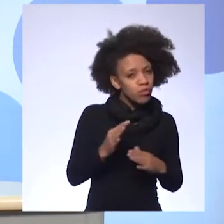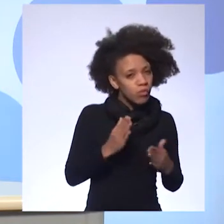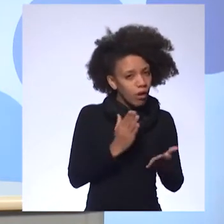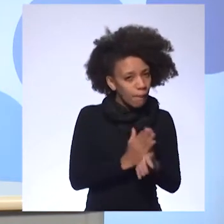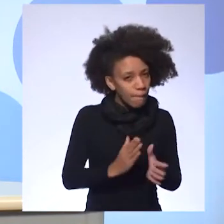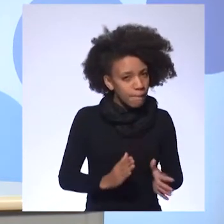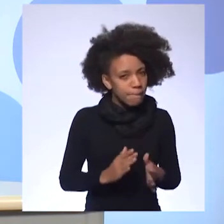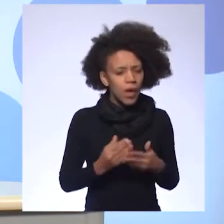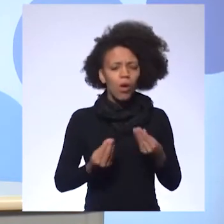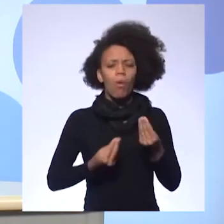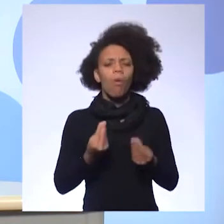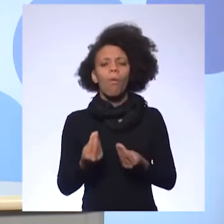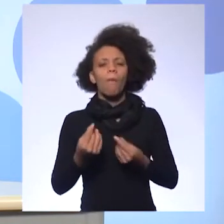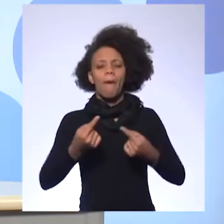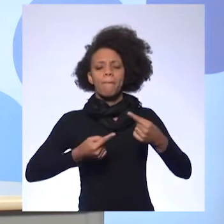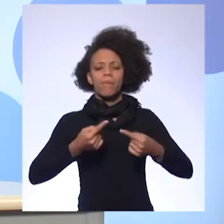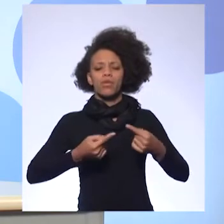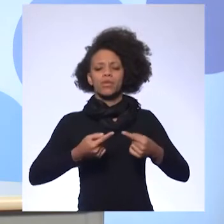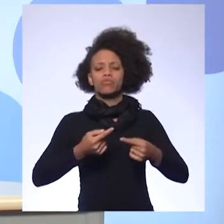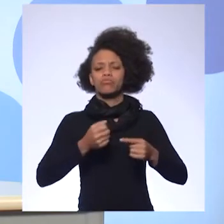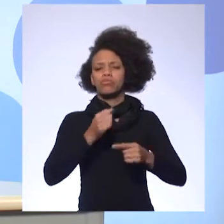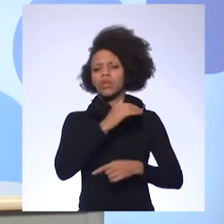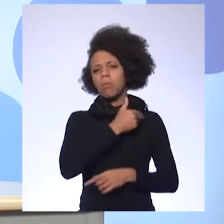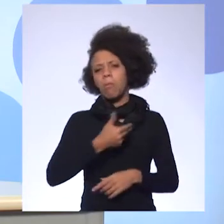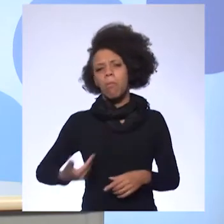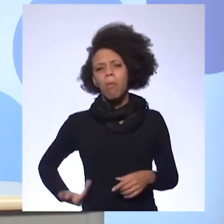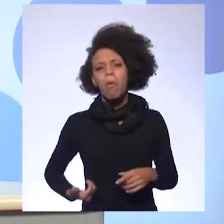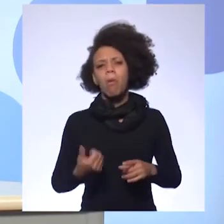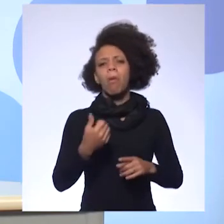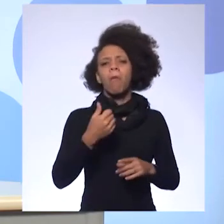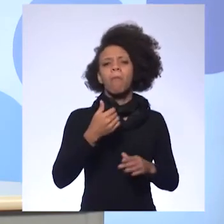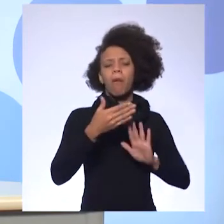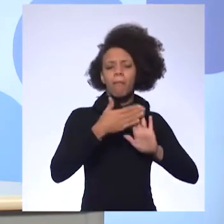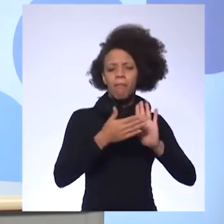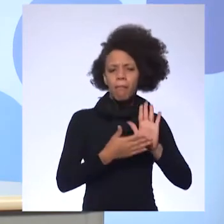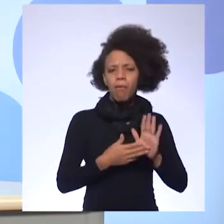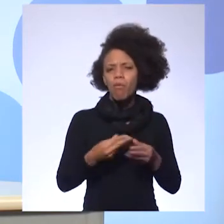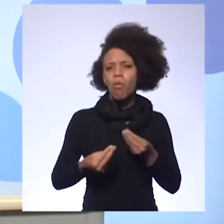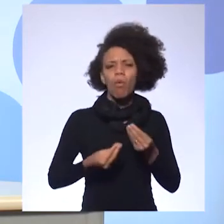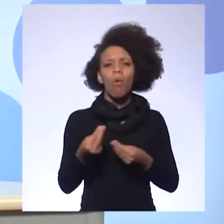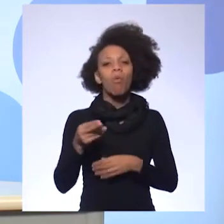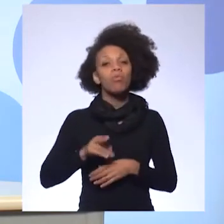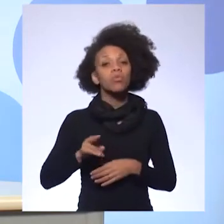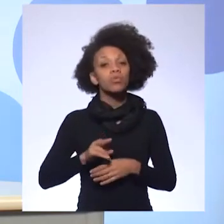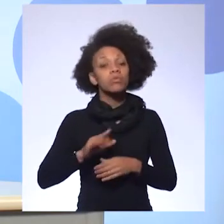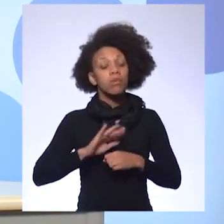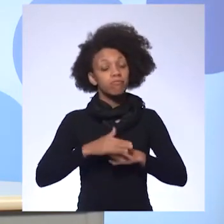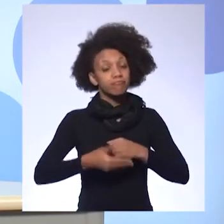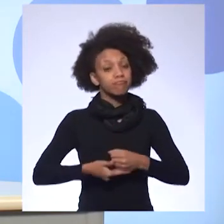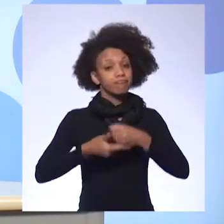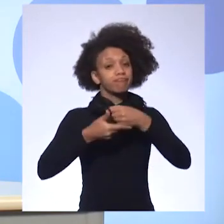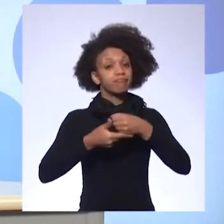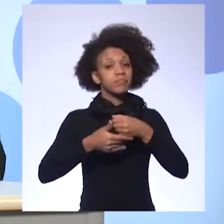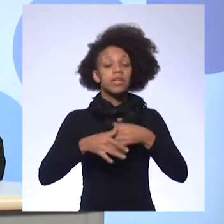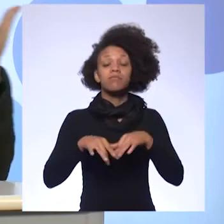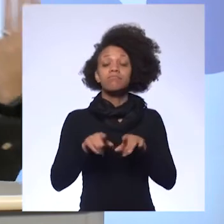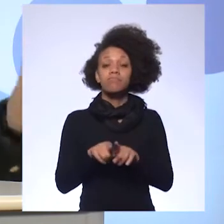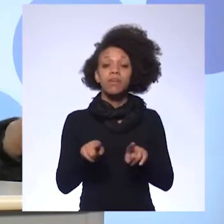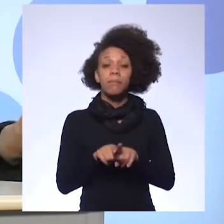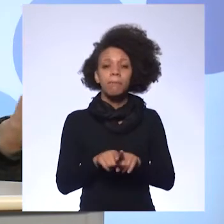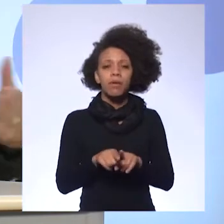em propostas, em políticas públicas para que esse recurso seja usado de forma sustentável ou até